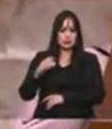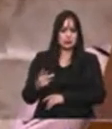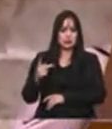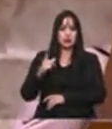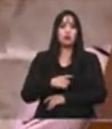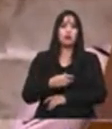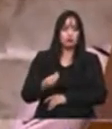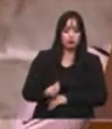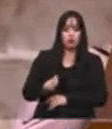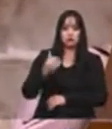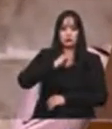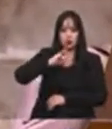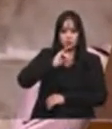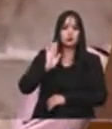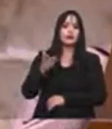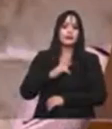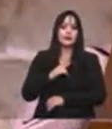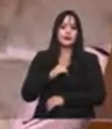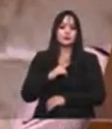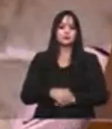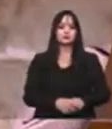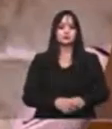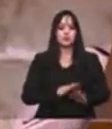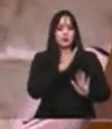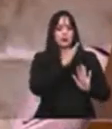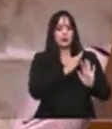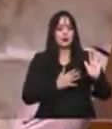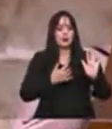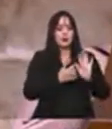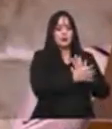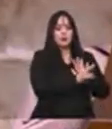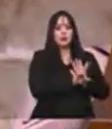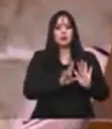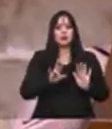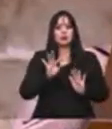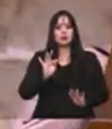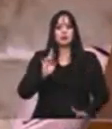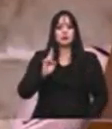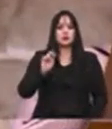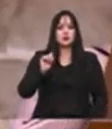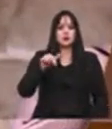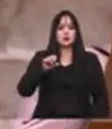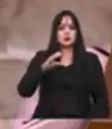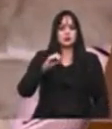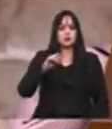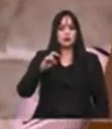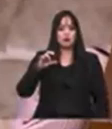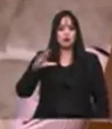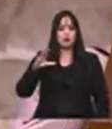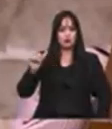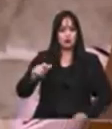por Cerveró, pelos dados constantes na planilha denominada Transcareca, apreendida na